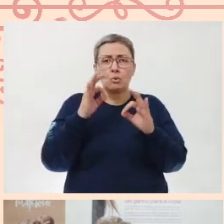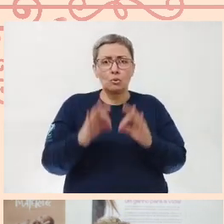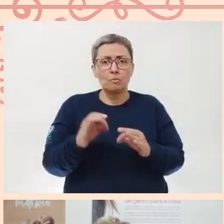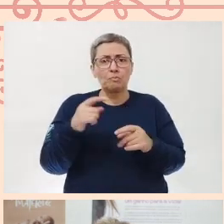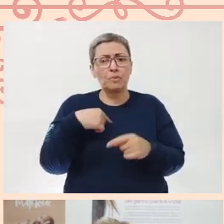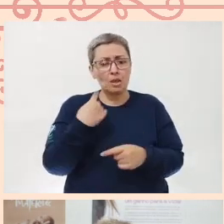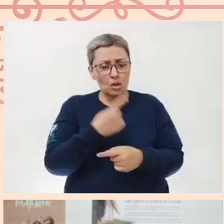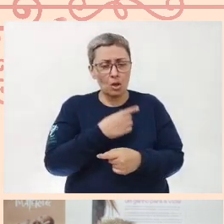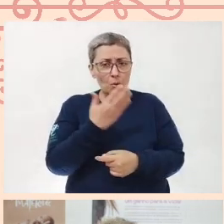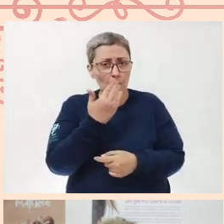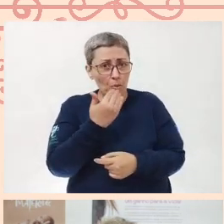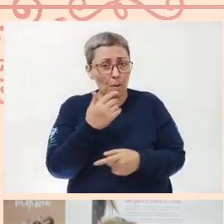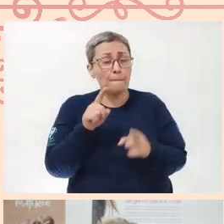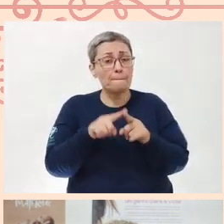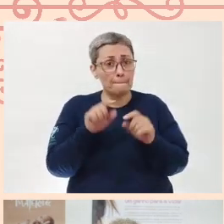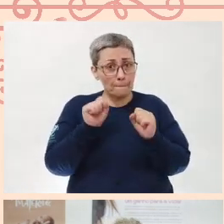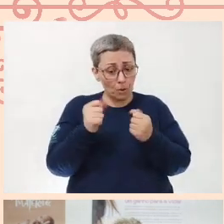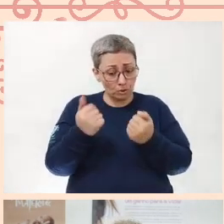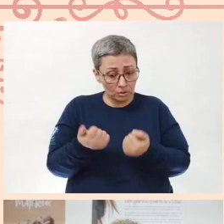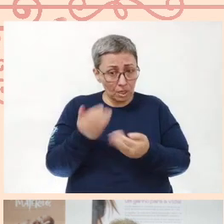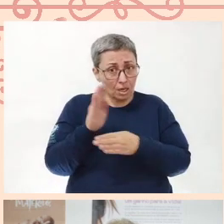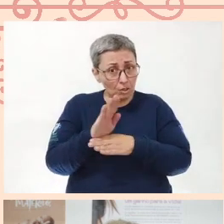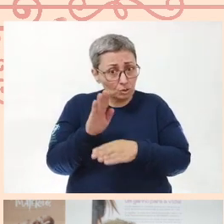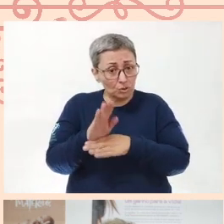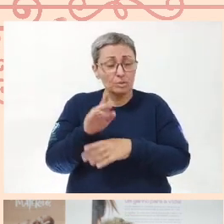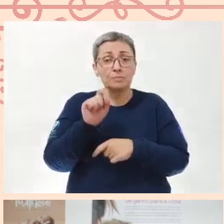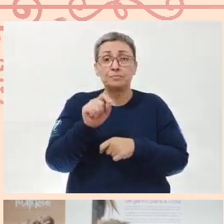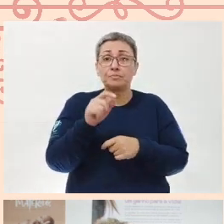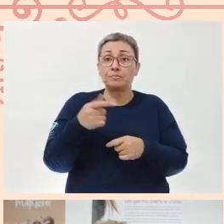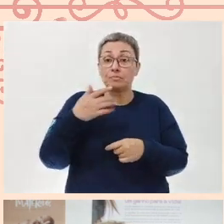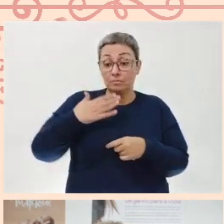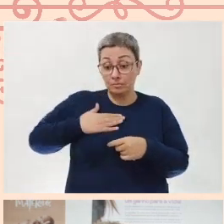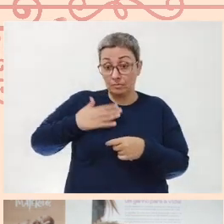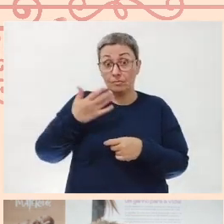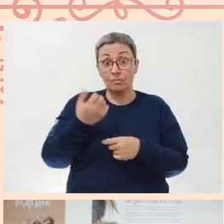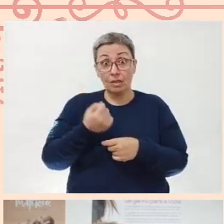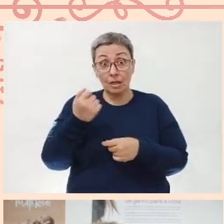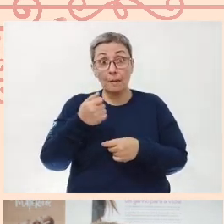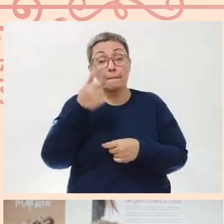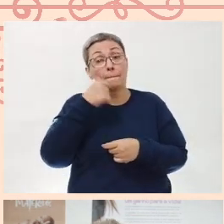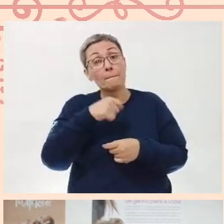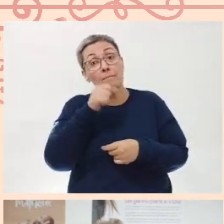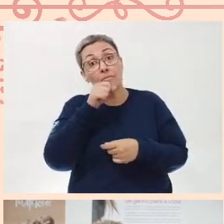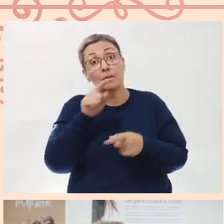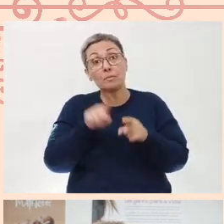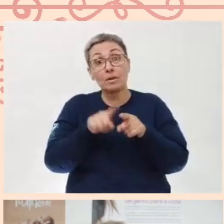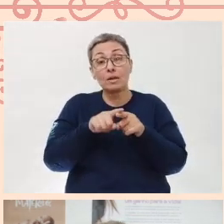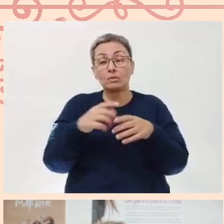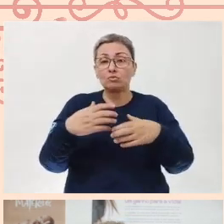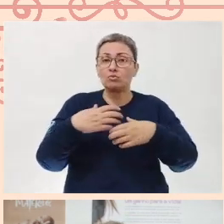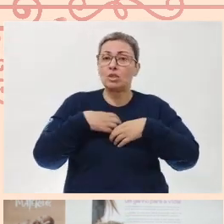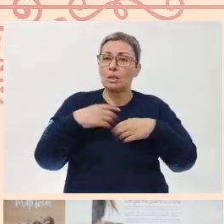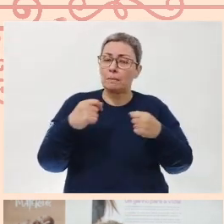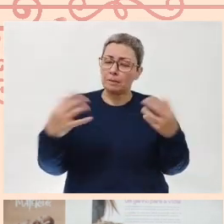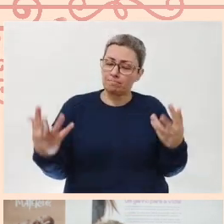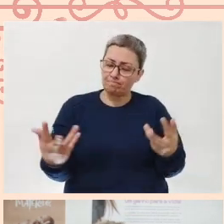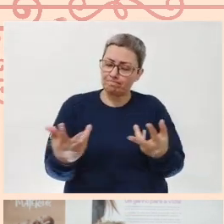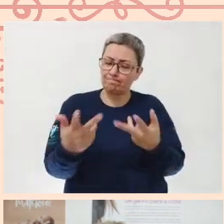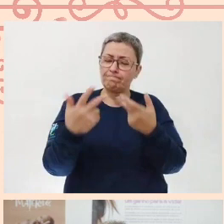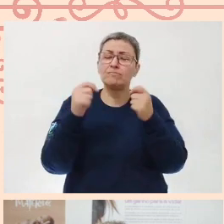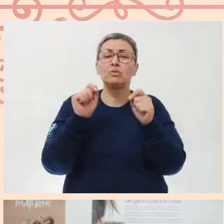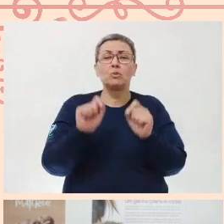com relação à sua nutrição, poderá contribuir para que o leite materno chegue da forma mais